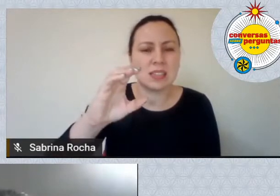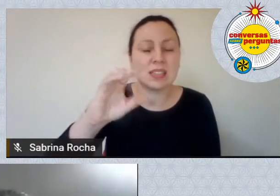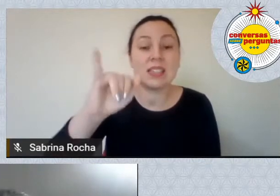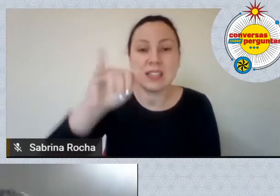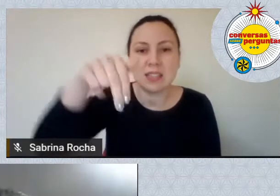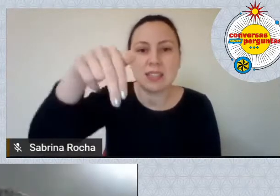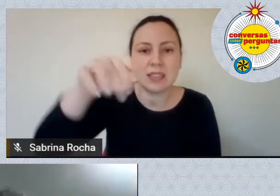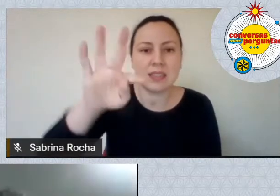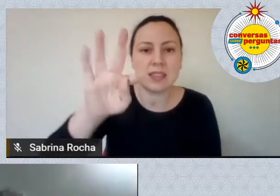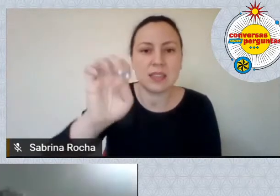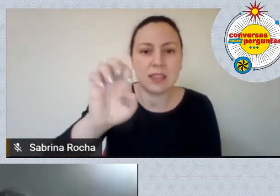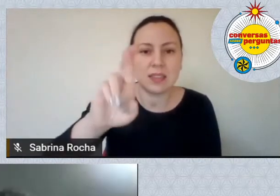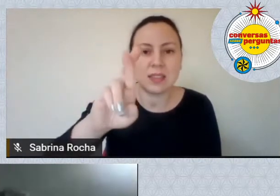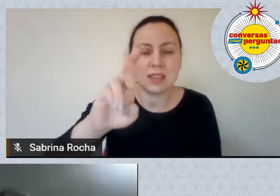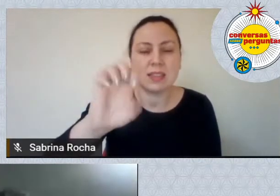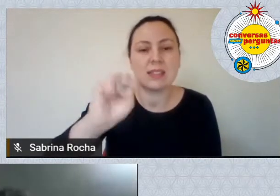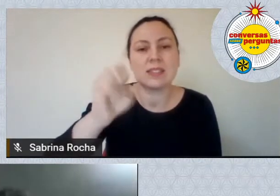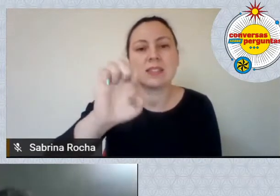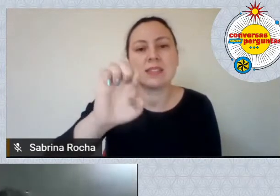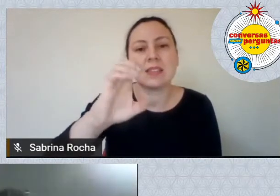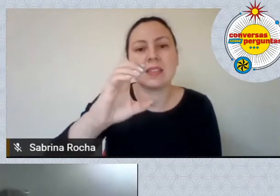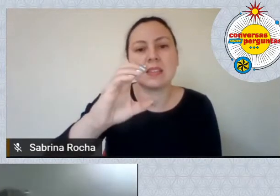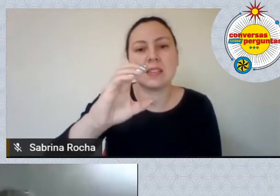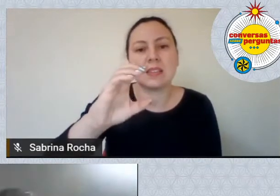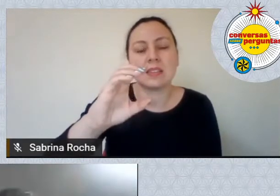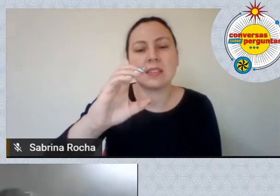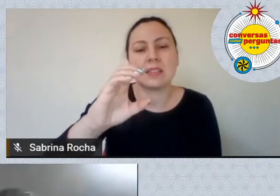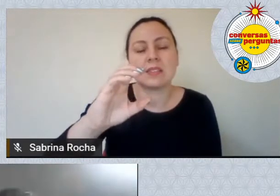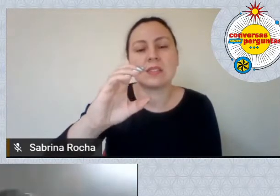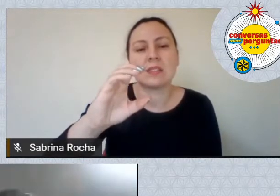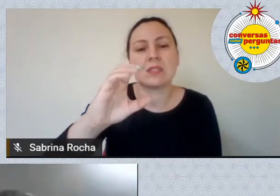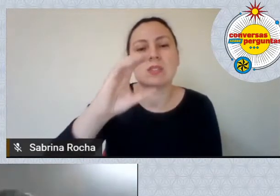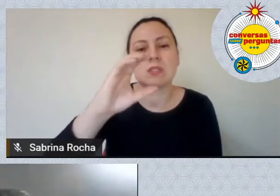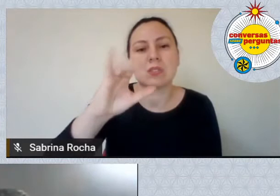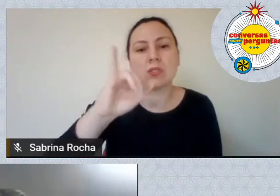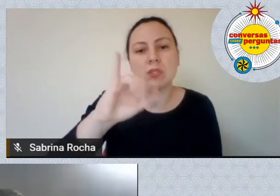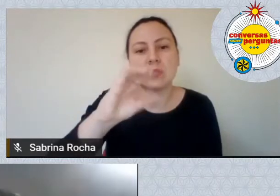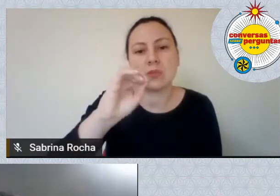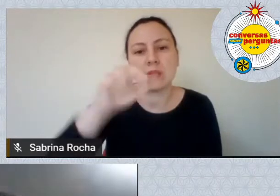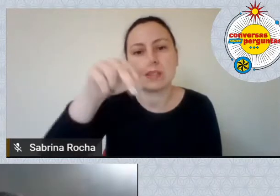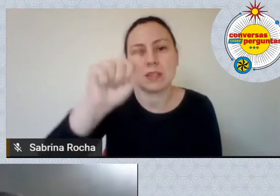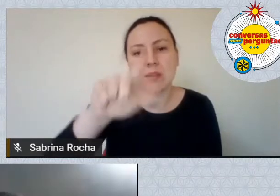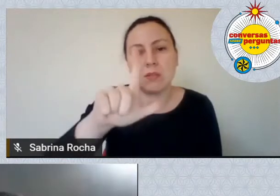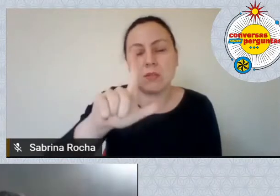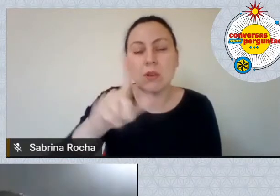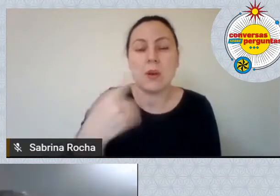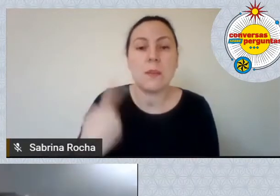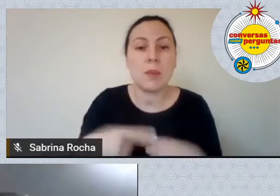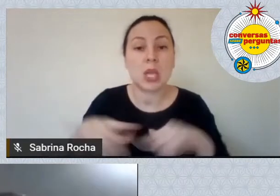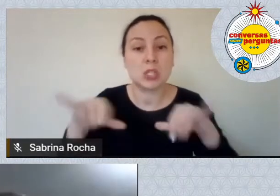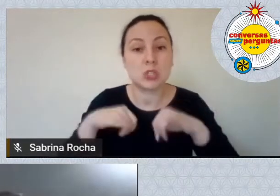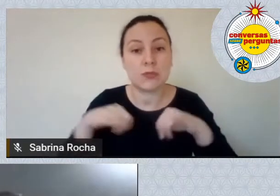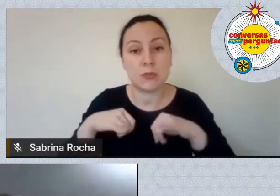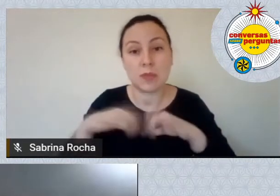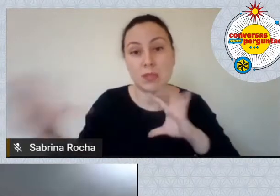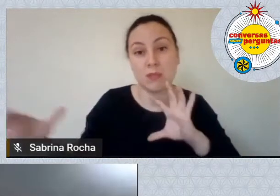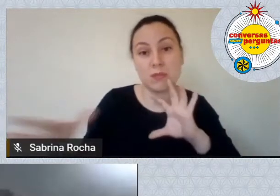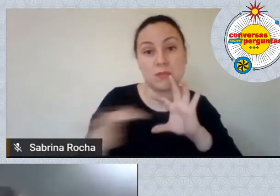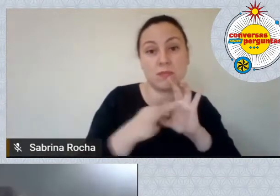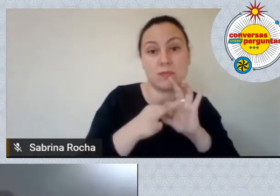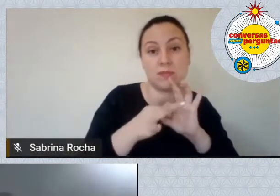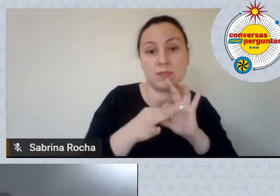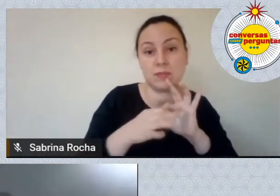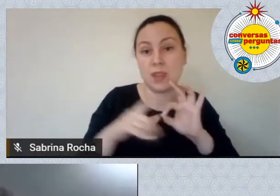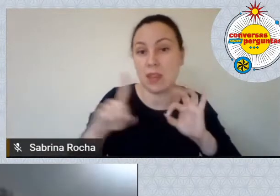assim, olha, os sofrimentos, eles se interconectam, né? Imagina assim, uma pessoa negra, ela